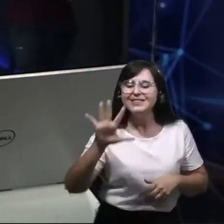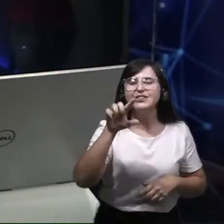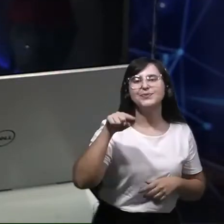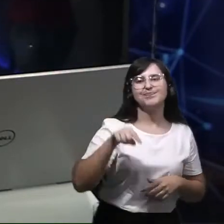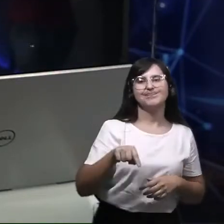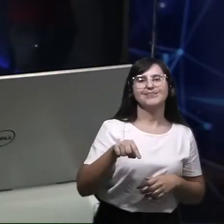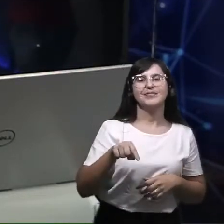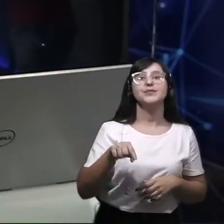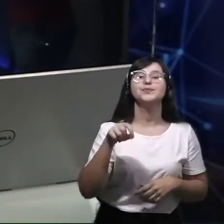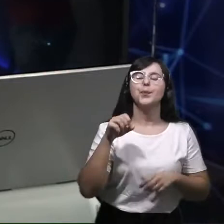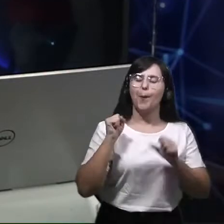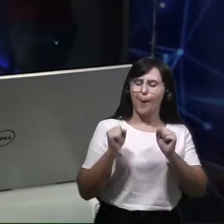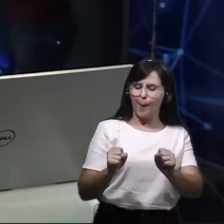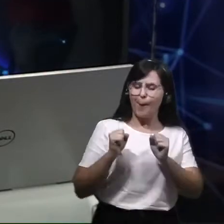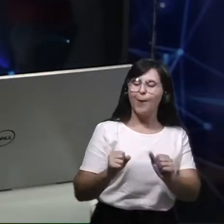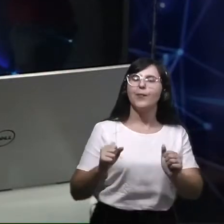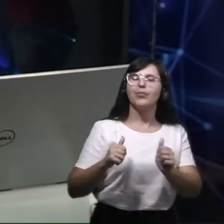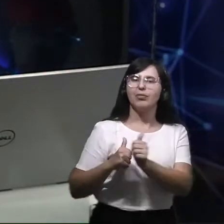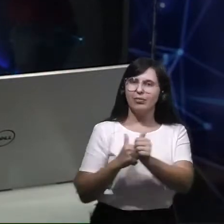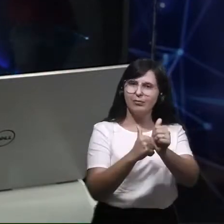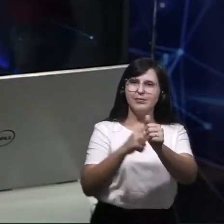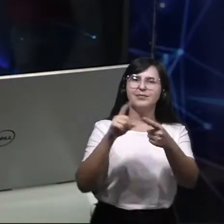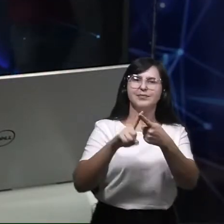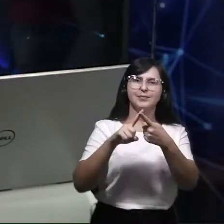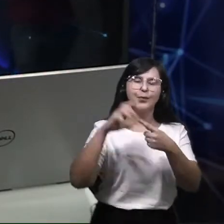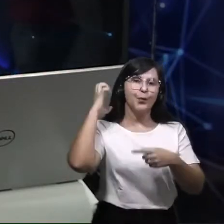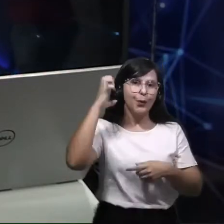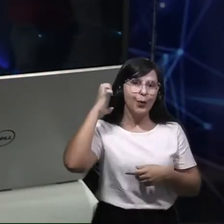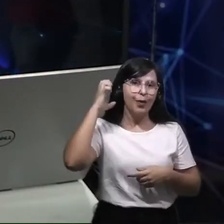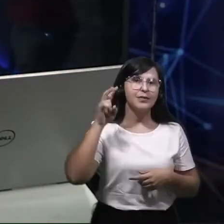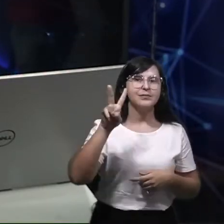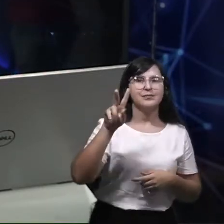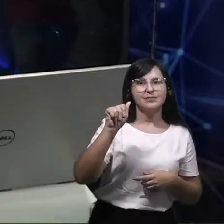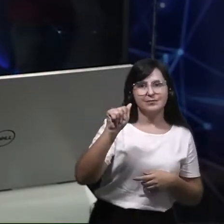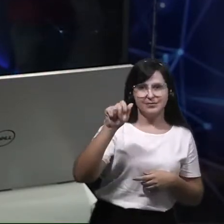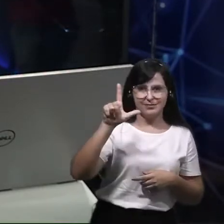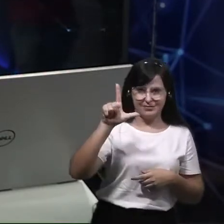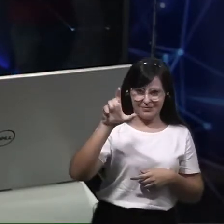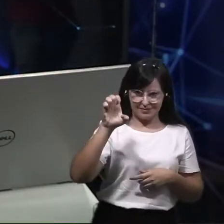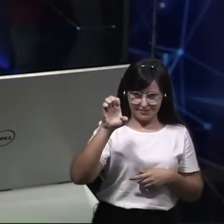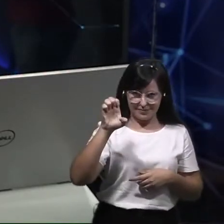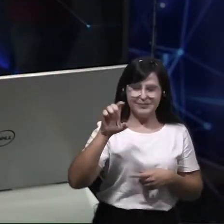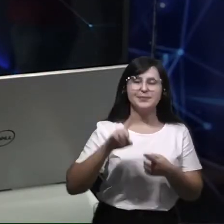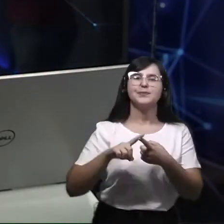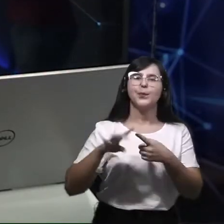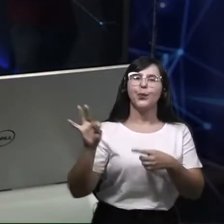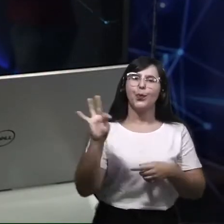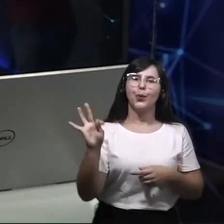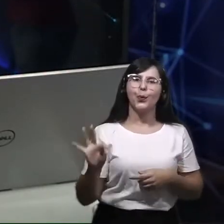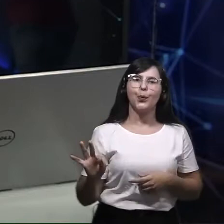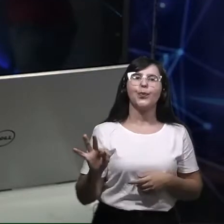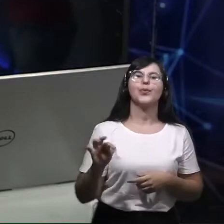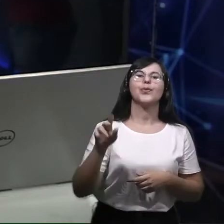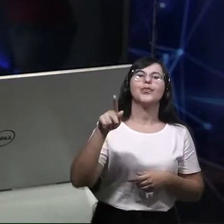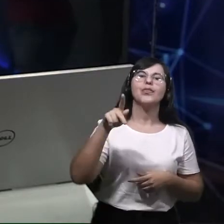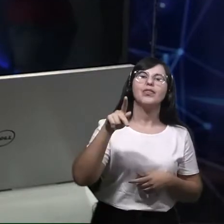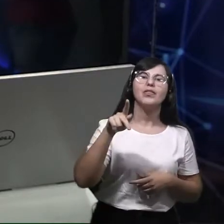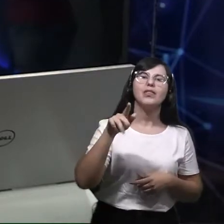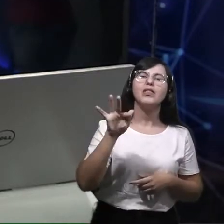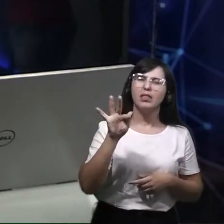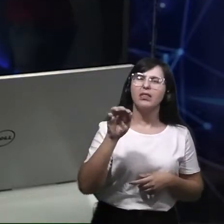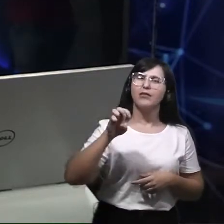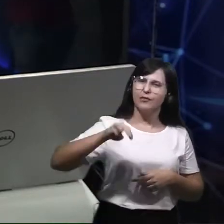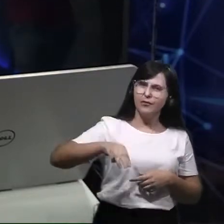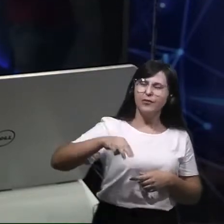rádio, você nos acompanha a partir de agora pelas rádios Vale FM, Toritama FM, Nova FM